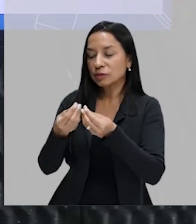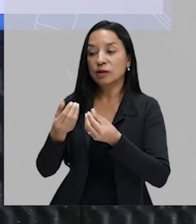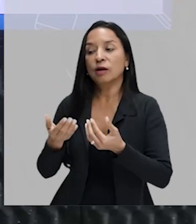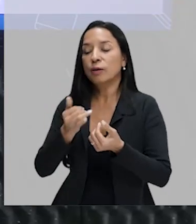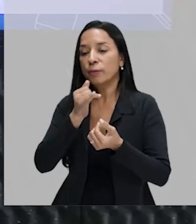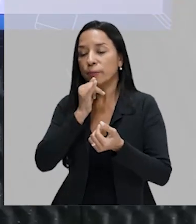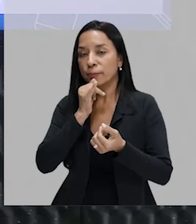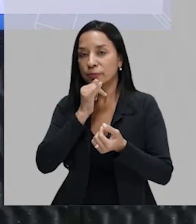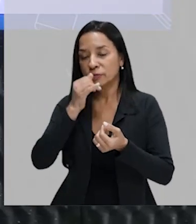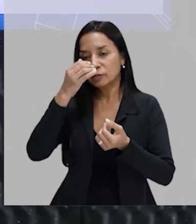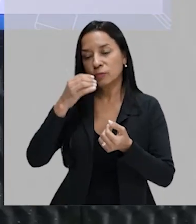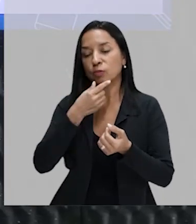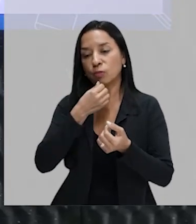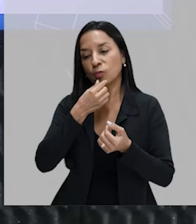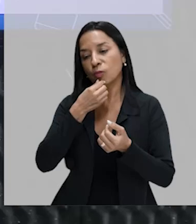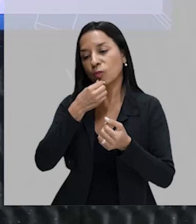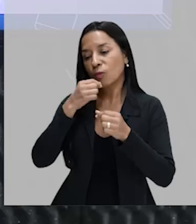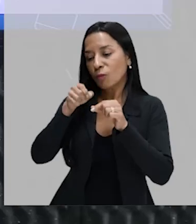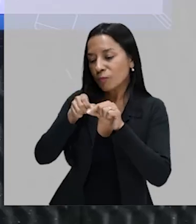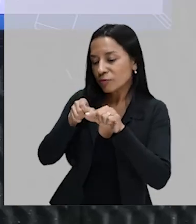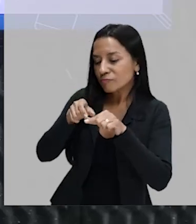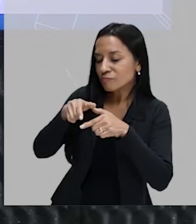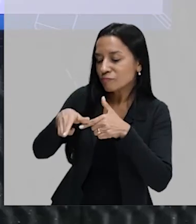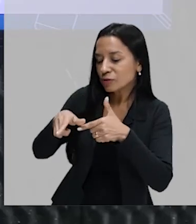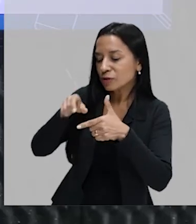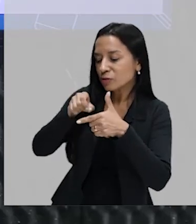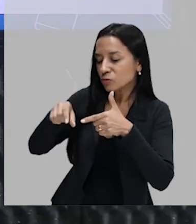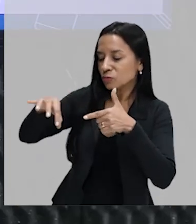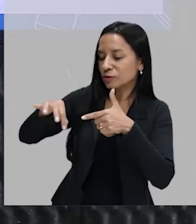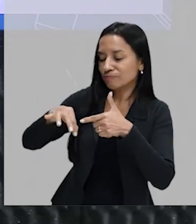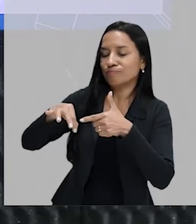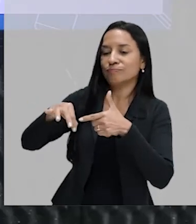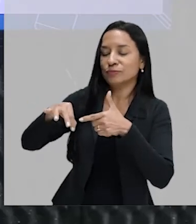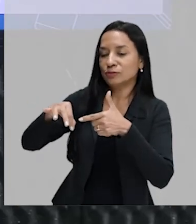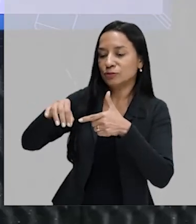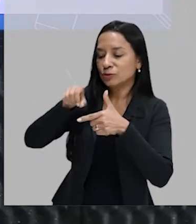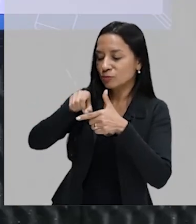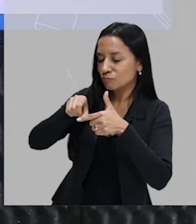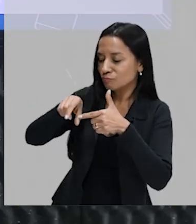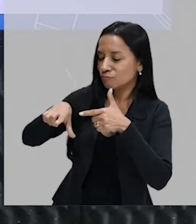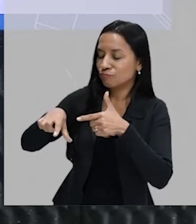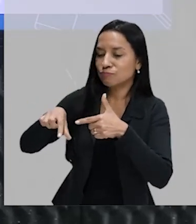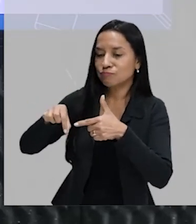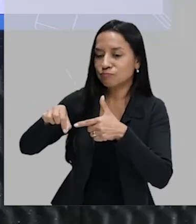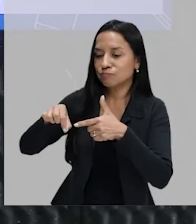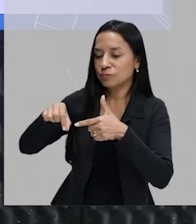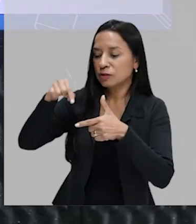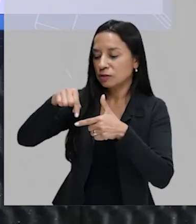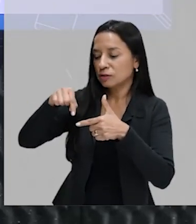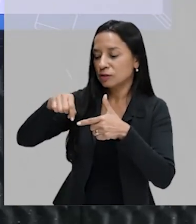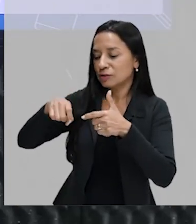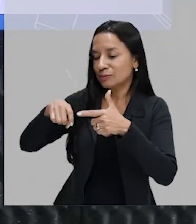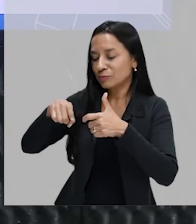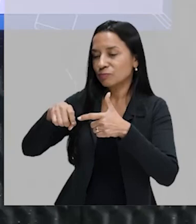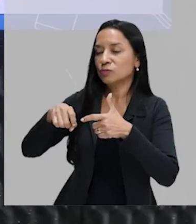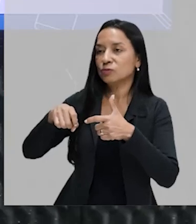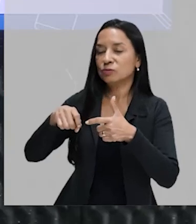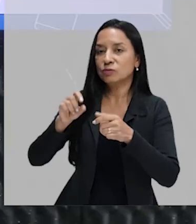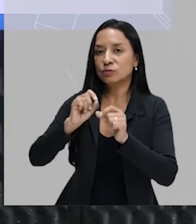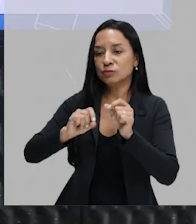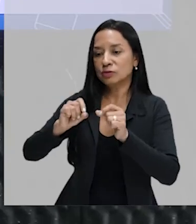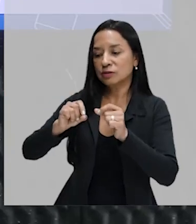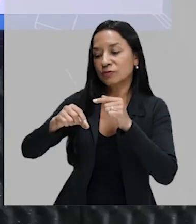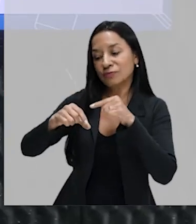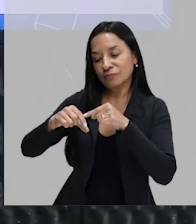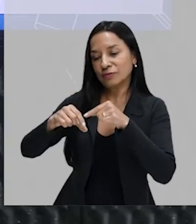homem ejacula, né, no interior ali do canal vaginal, esse espermatozoide ainda fica no